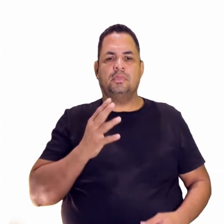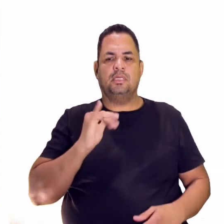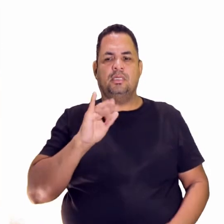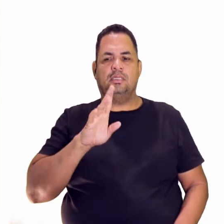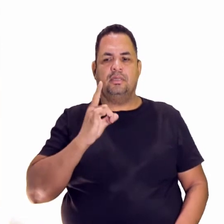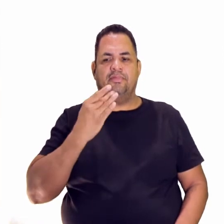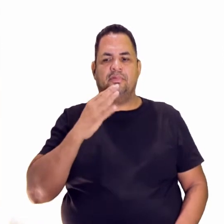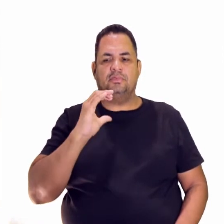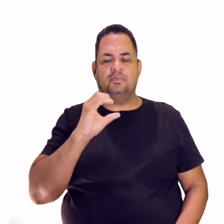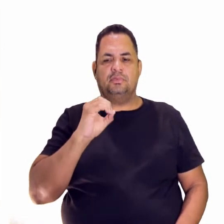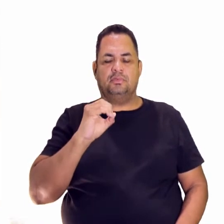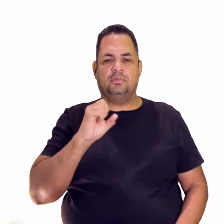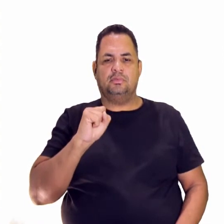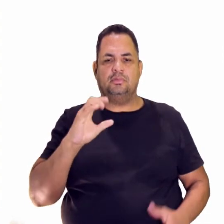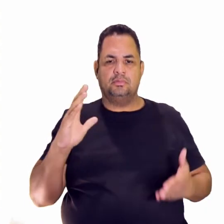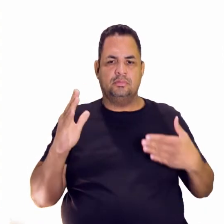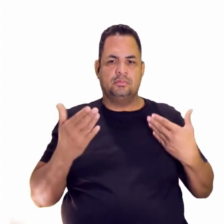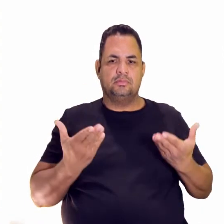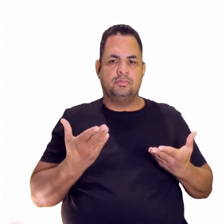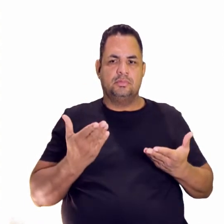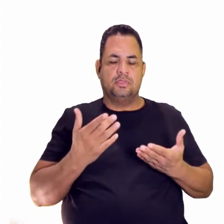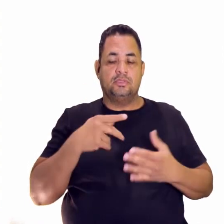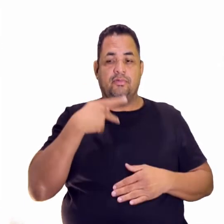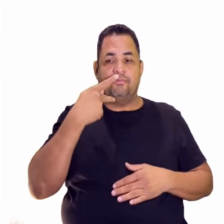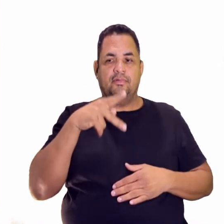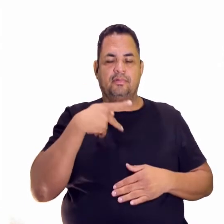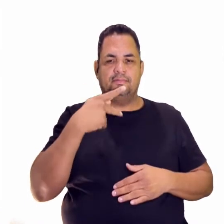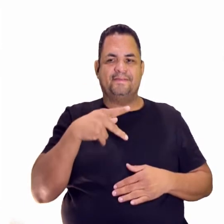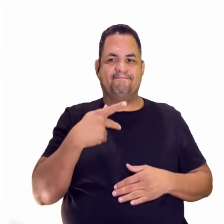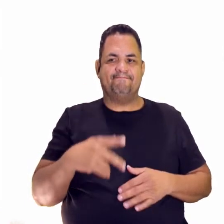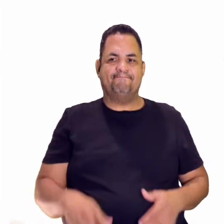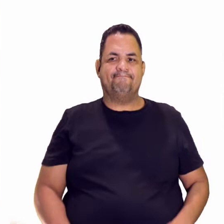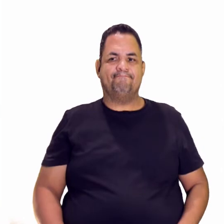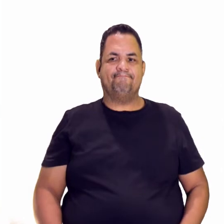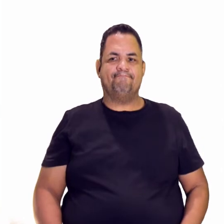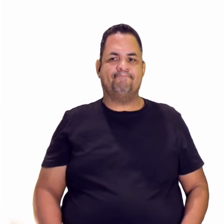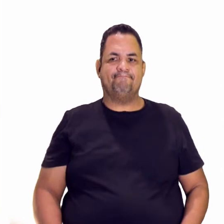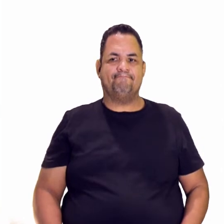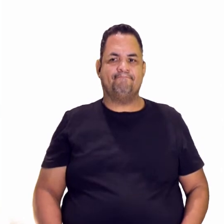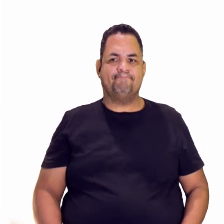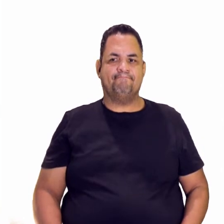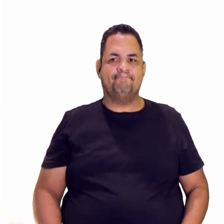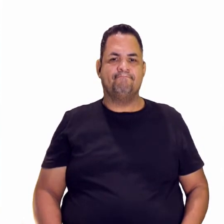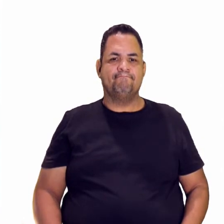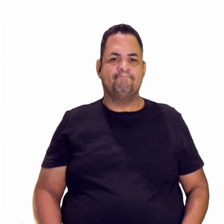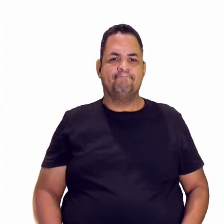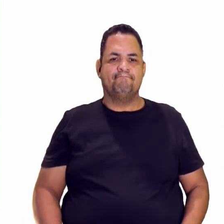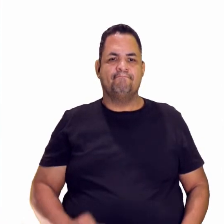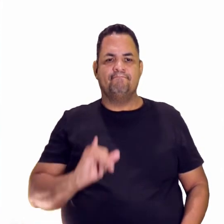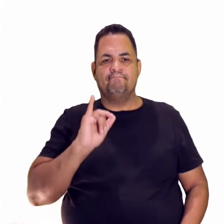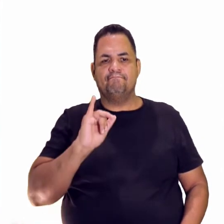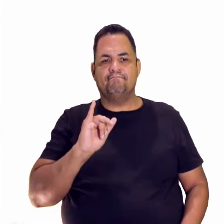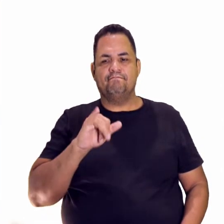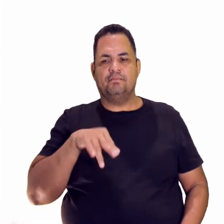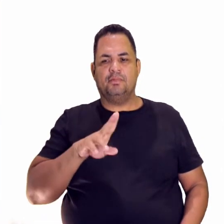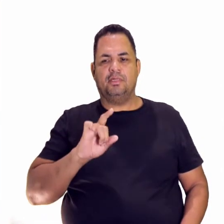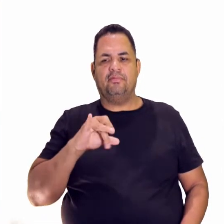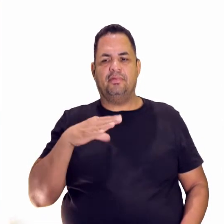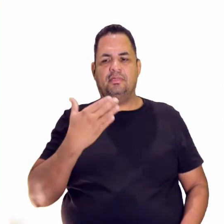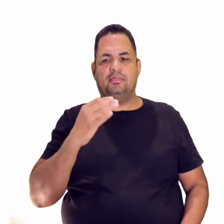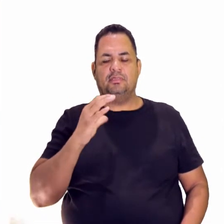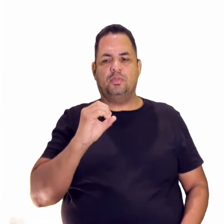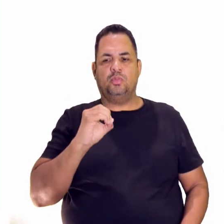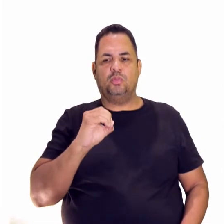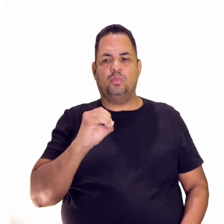intervenção à qual estamos nos referindo não é a intervenção